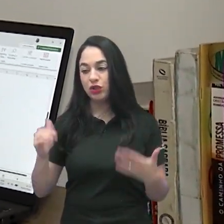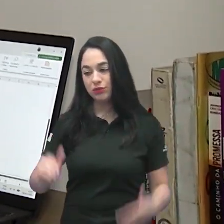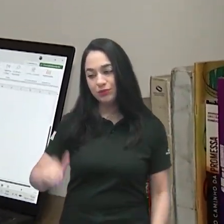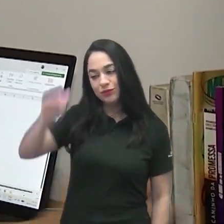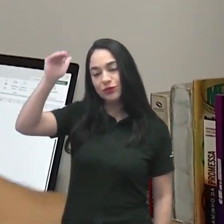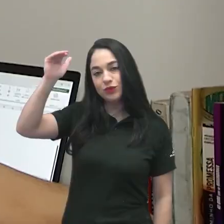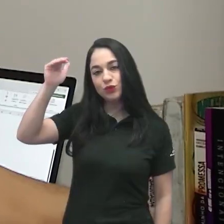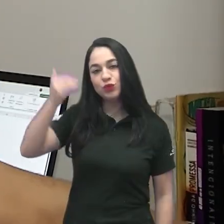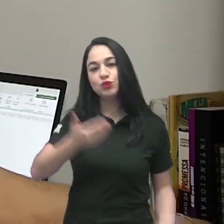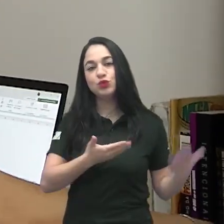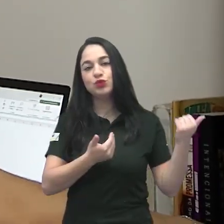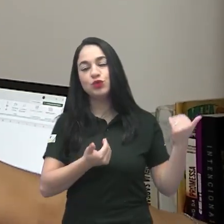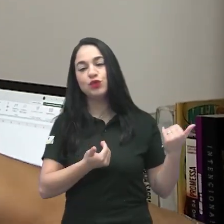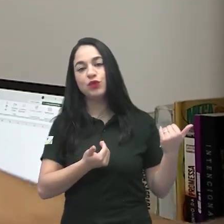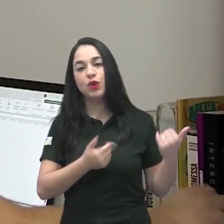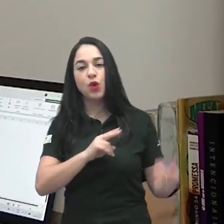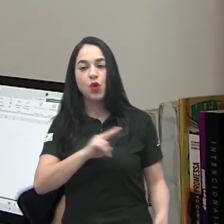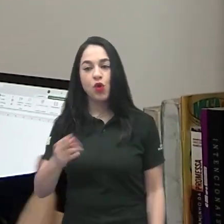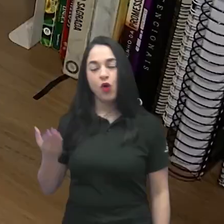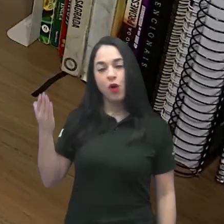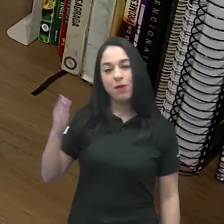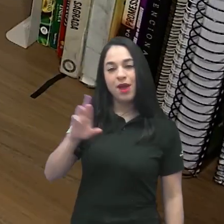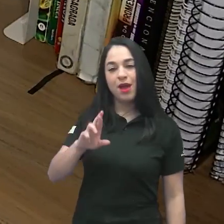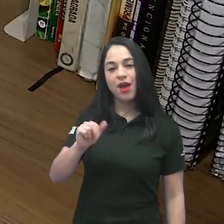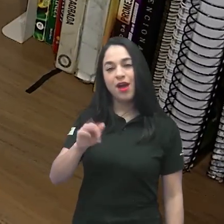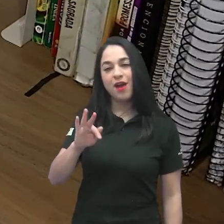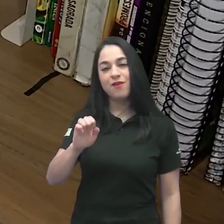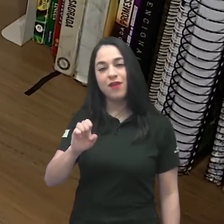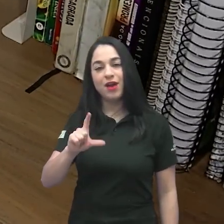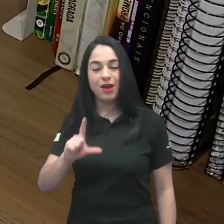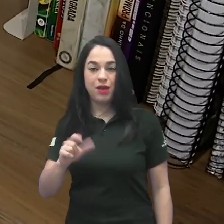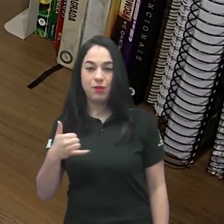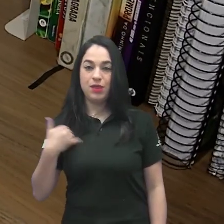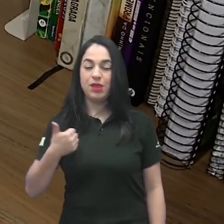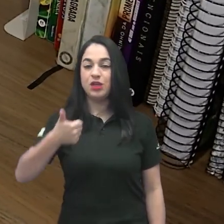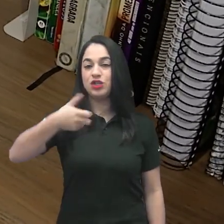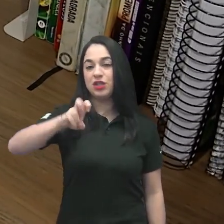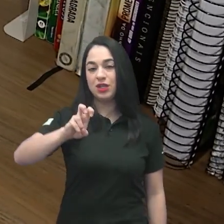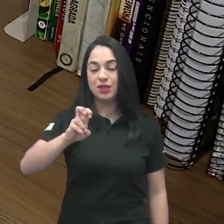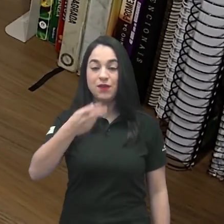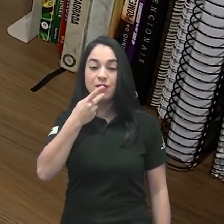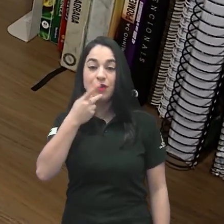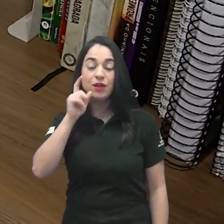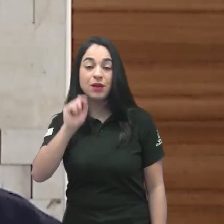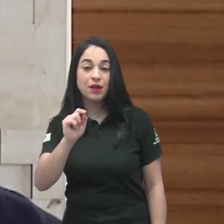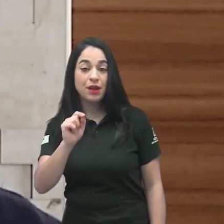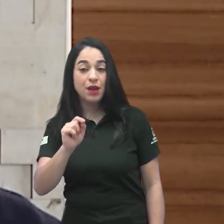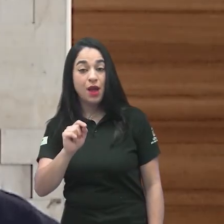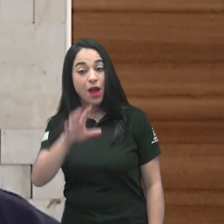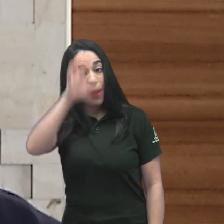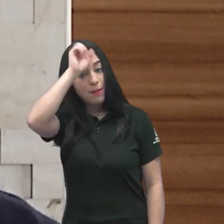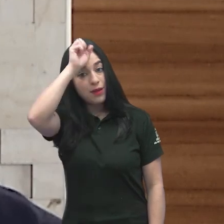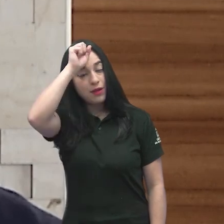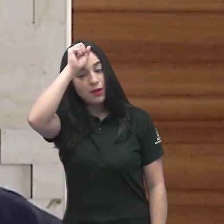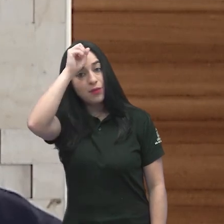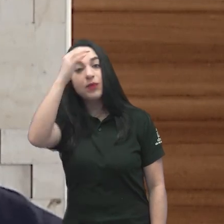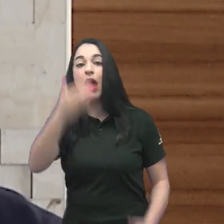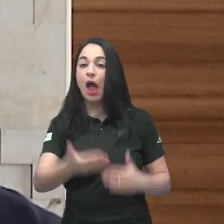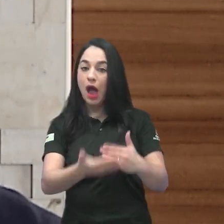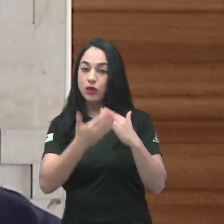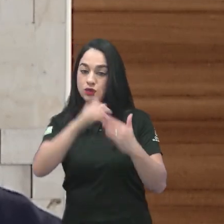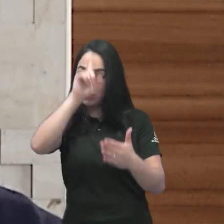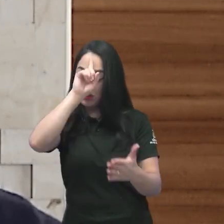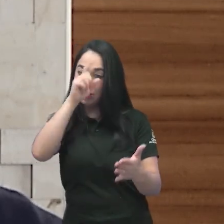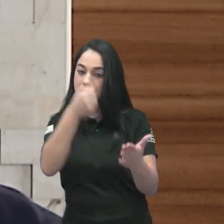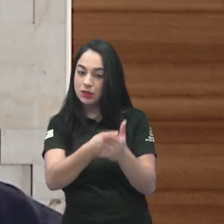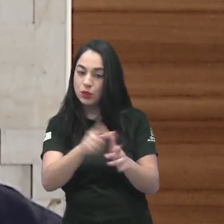infância, hoje fazem parte do dia a dia do filho mais novo, Rafael. Aos 15 anos, ele diz que o aprendizado